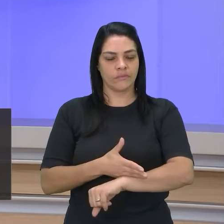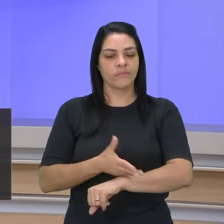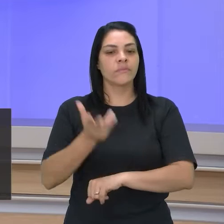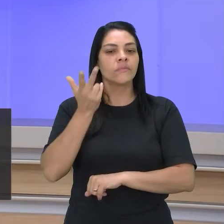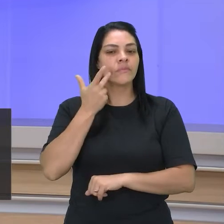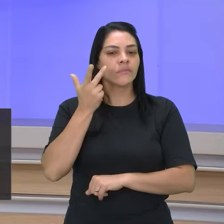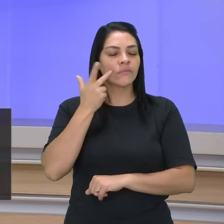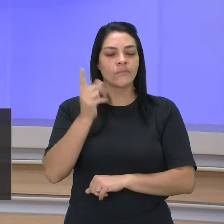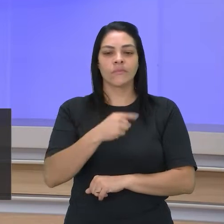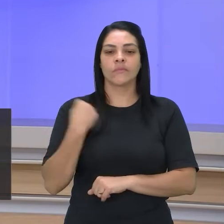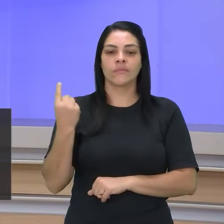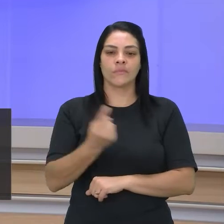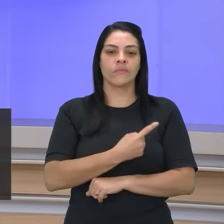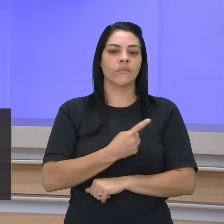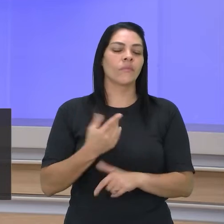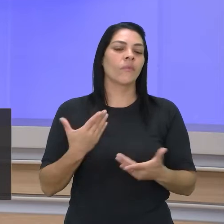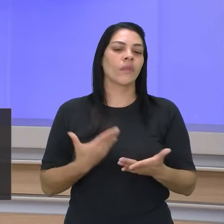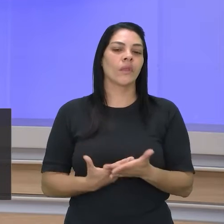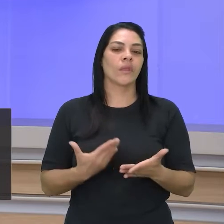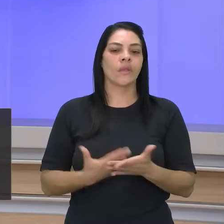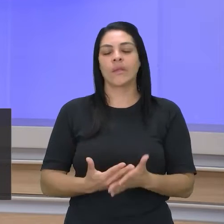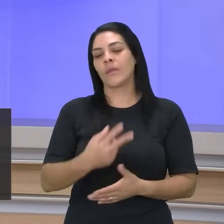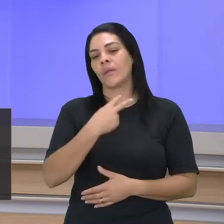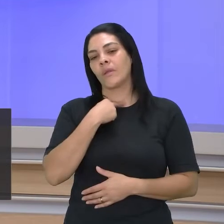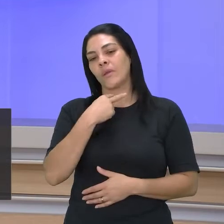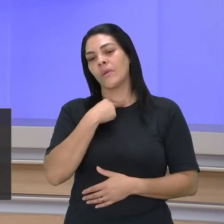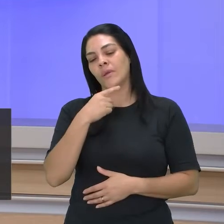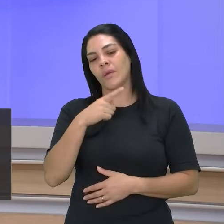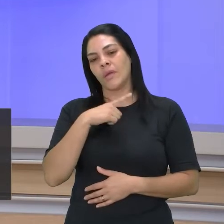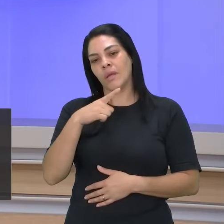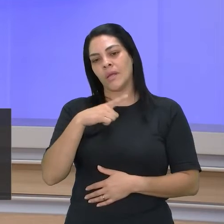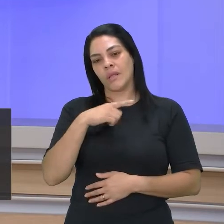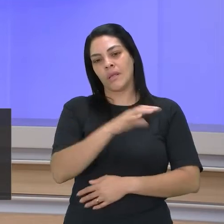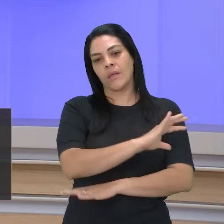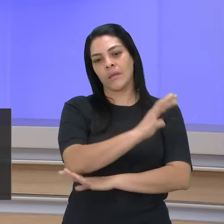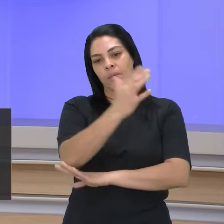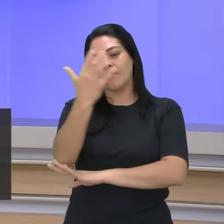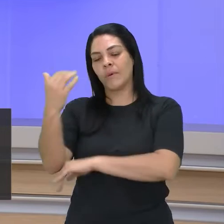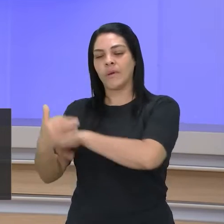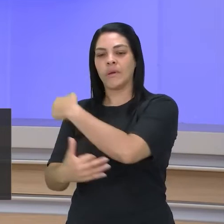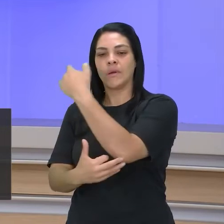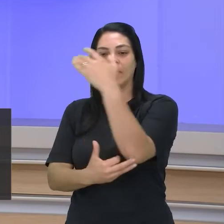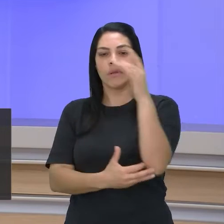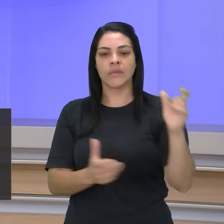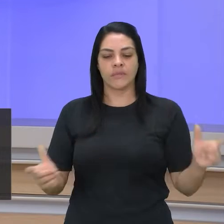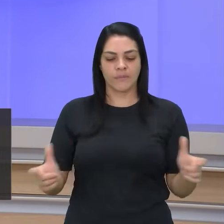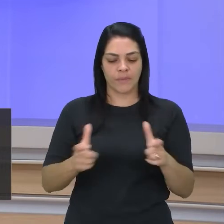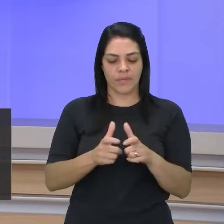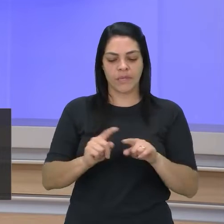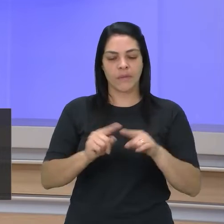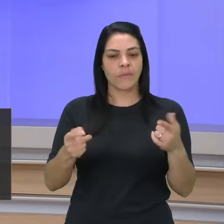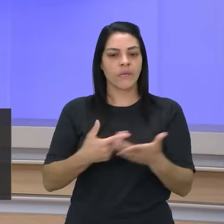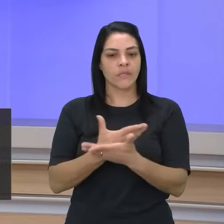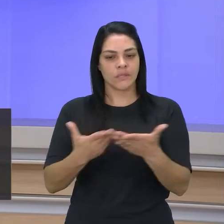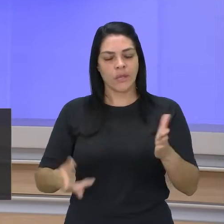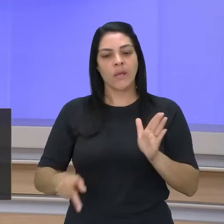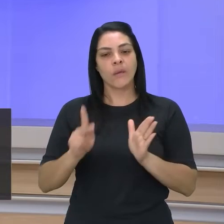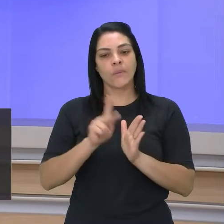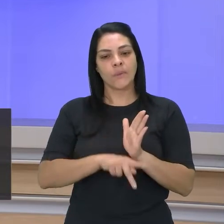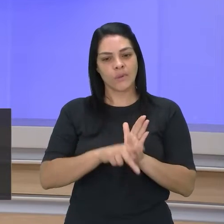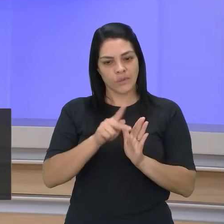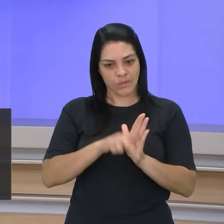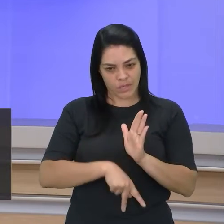nossas escolas, né? A gente não pode ter agora uma mini floresta, né? Mas nós temos ações, projetos que